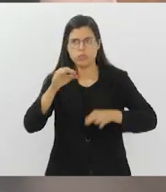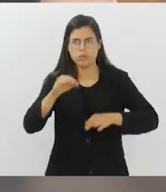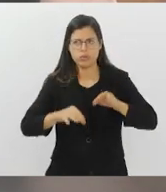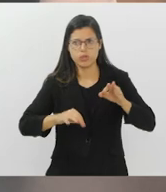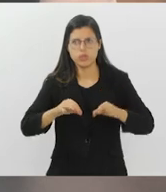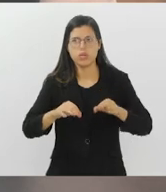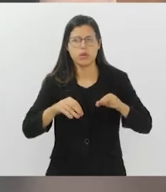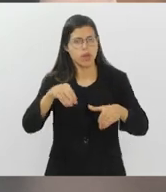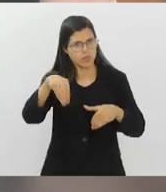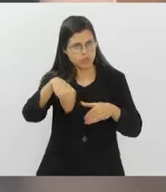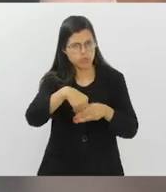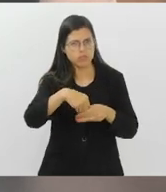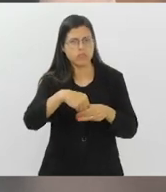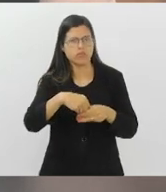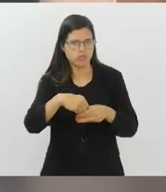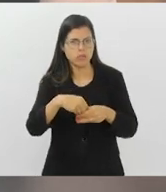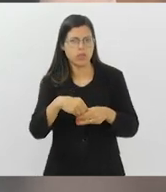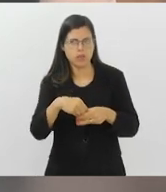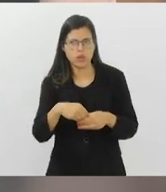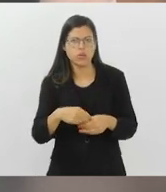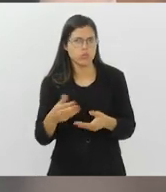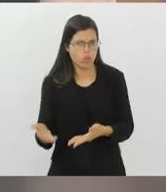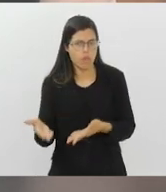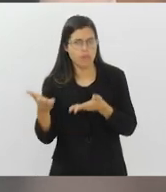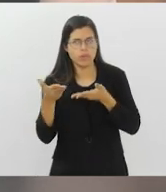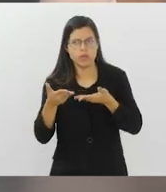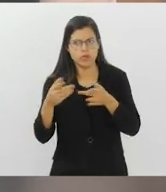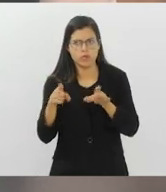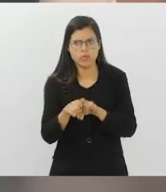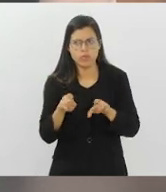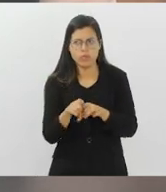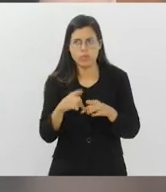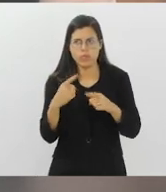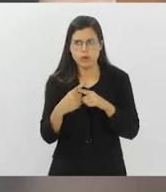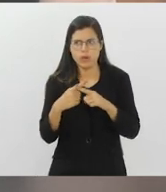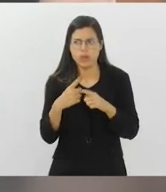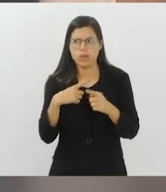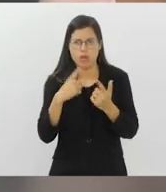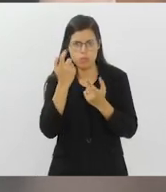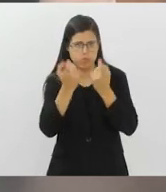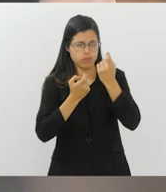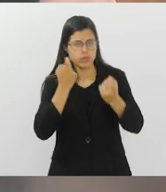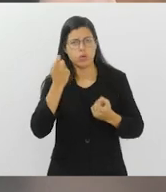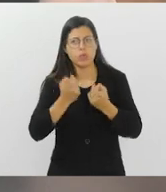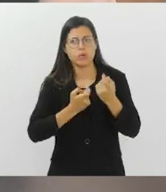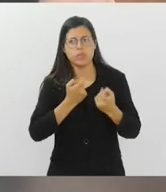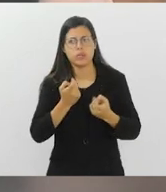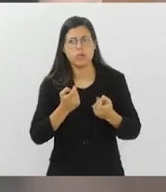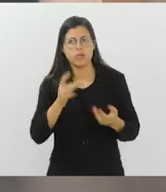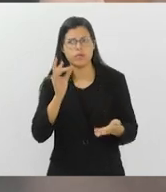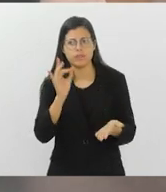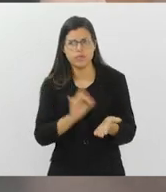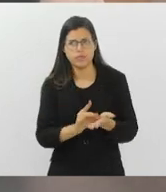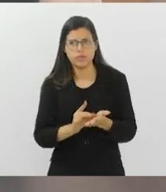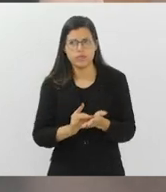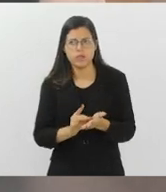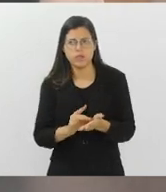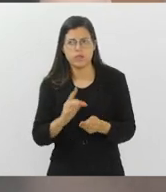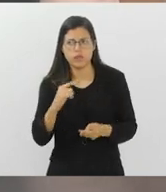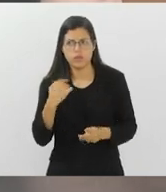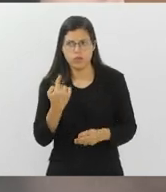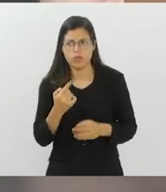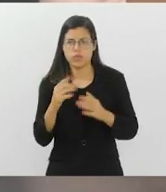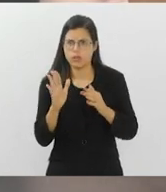participar conosco, serão convidados, inclusive, porque há uma grande preocupação nessa questão, que a gente, de fato, participamos, já